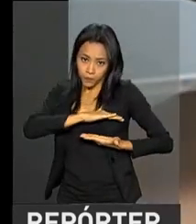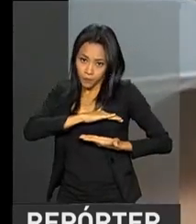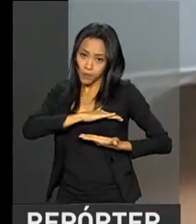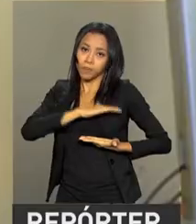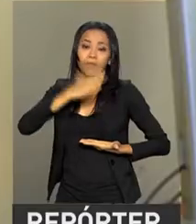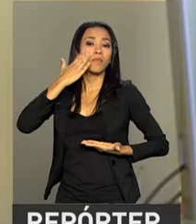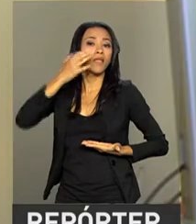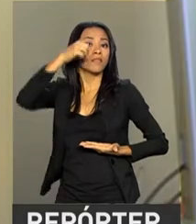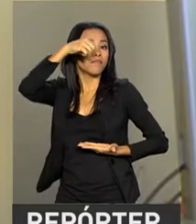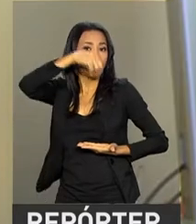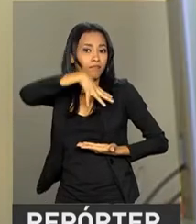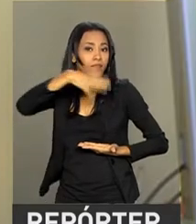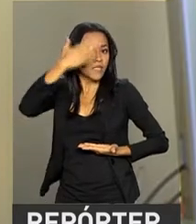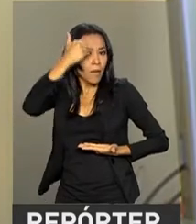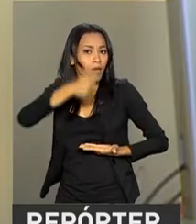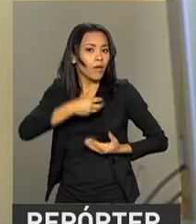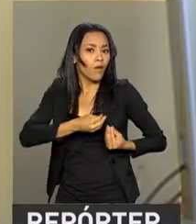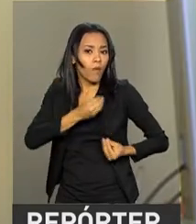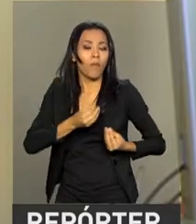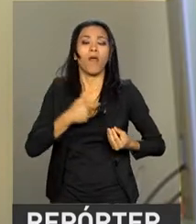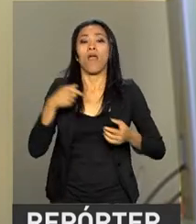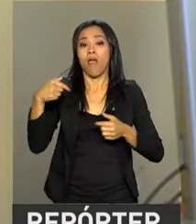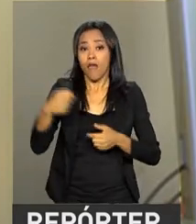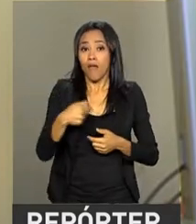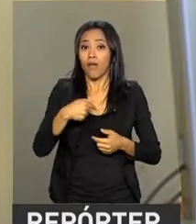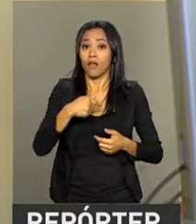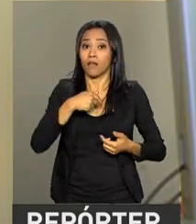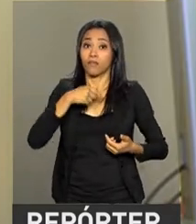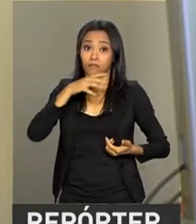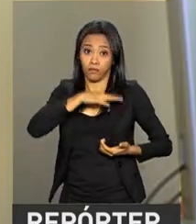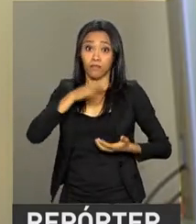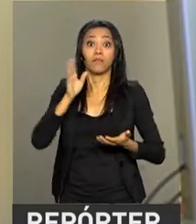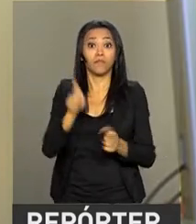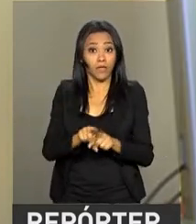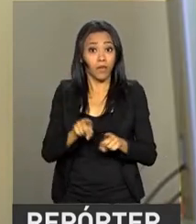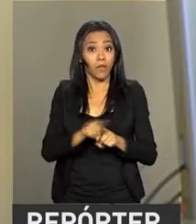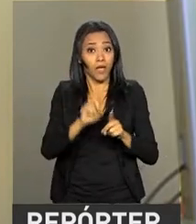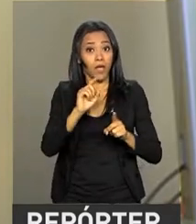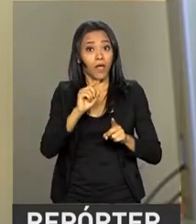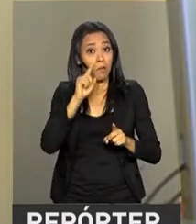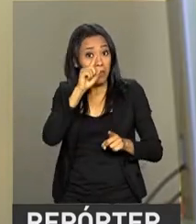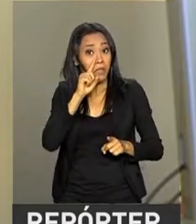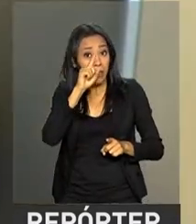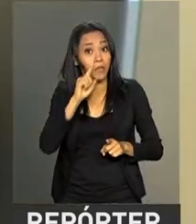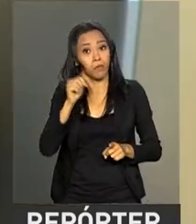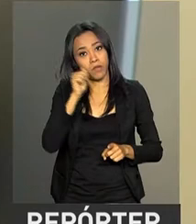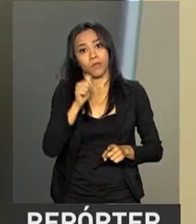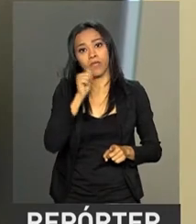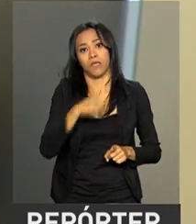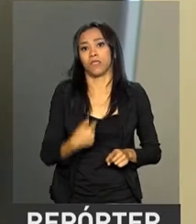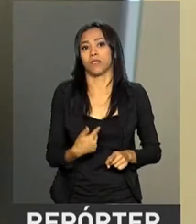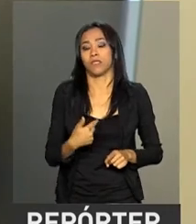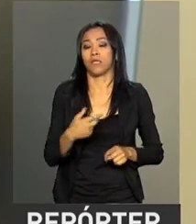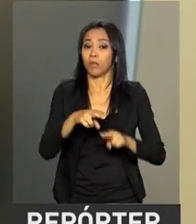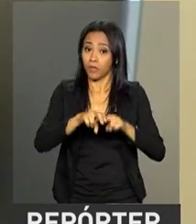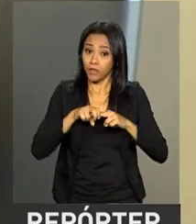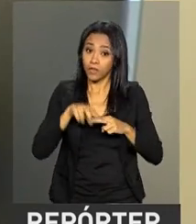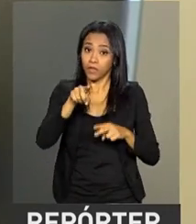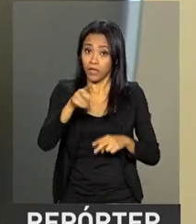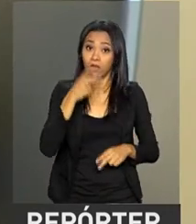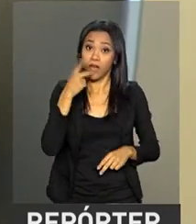raio x este médico explica que a mamografia de rastreamento também pode trazer risco para as mulheres por isso ele recomenda